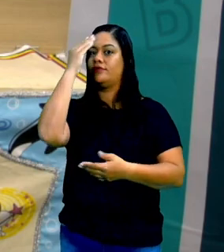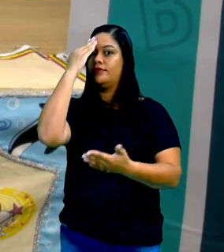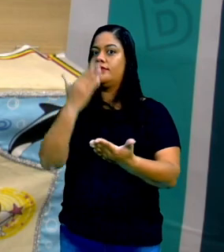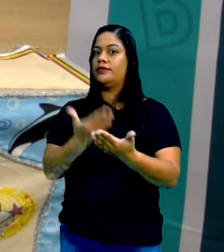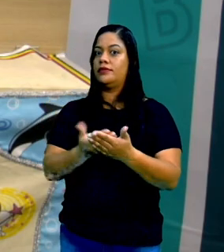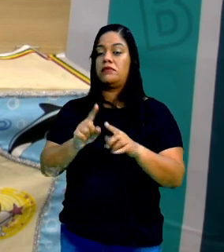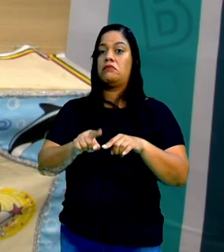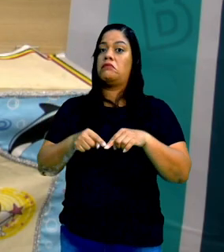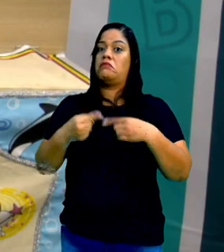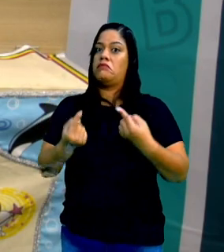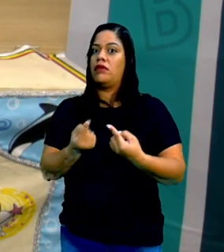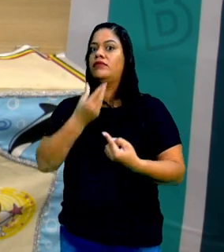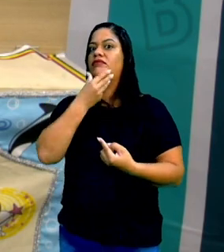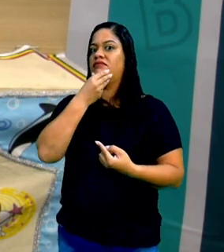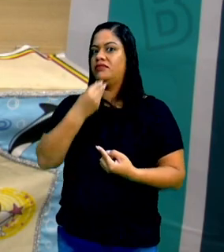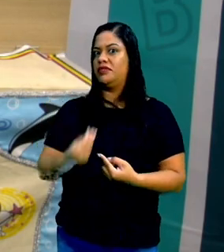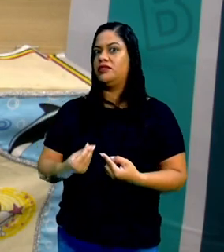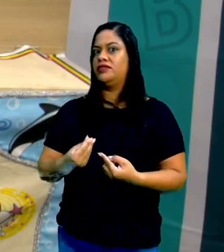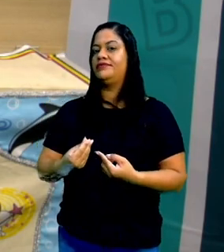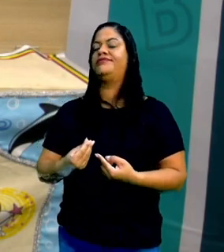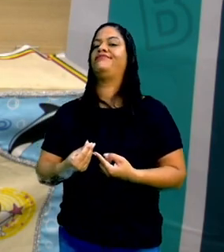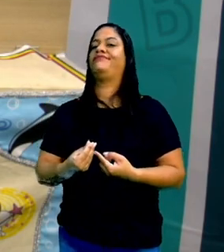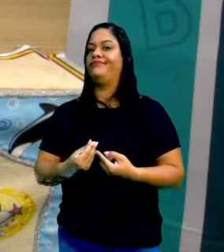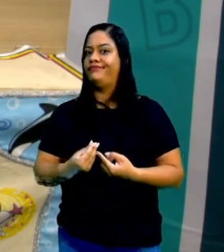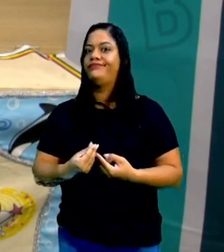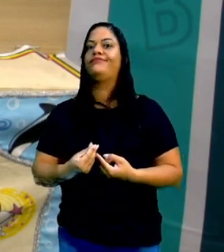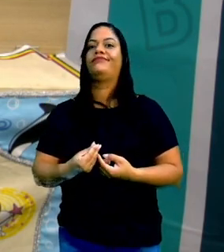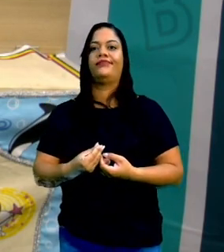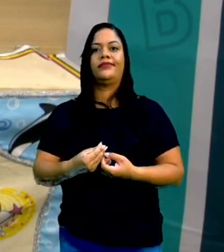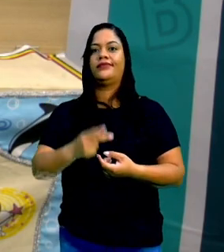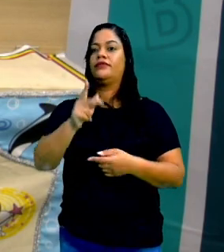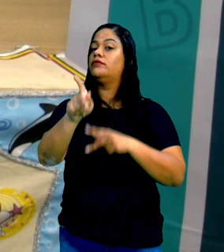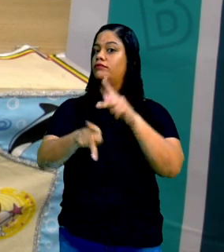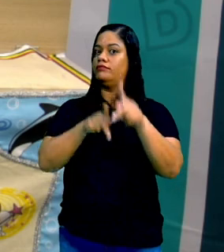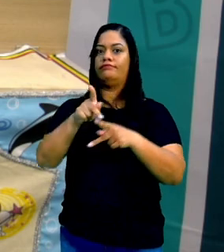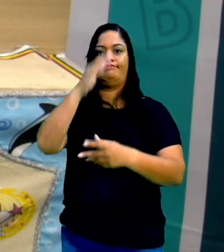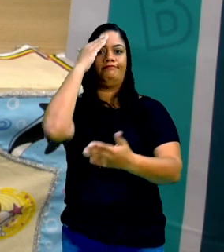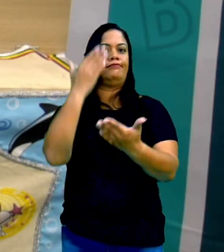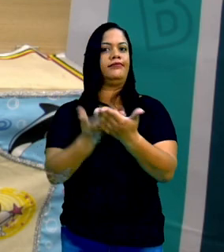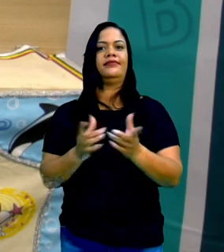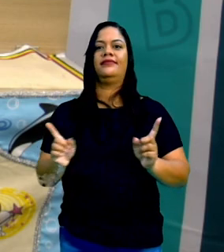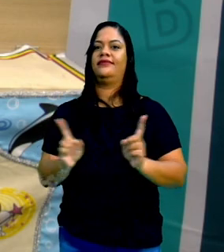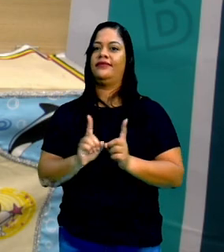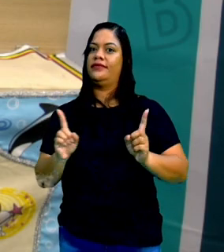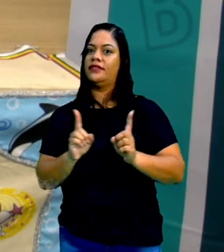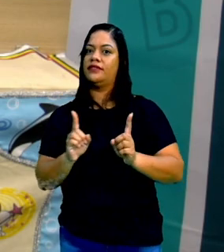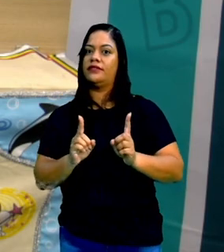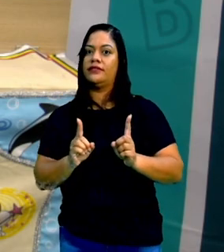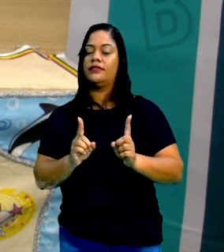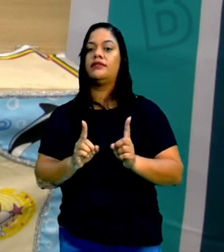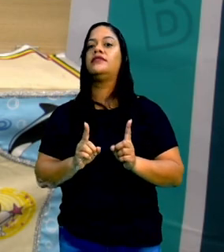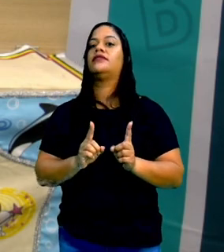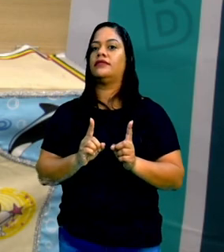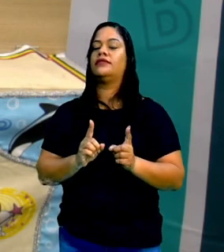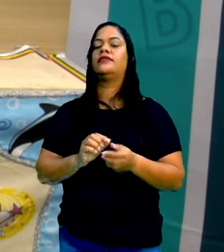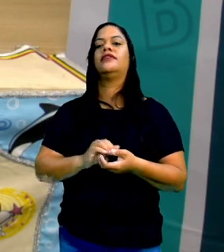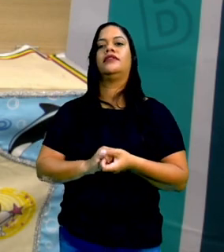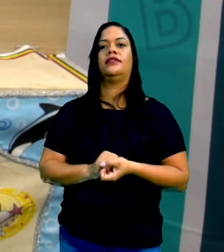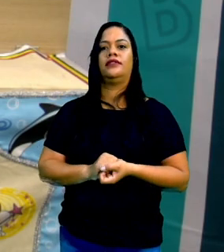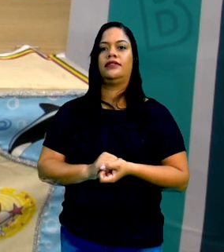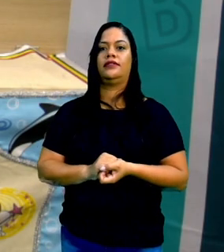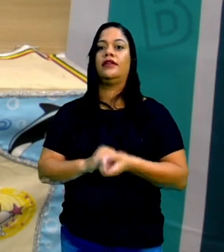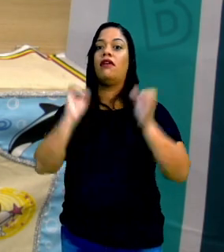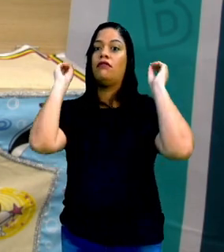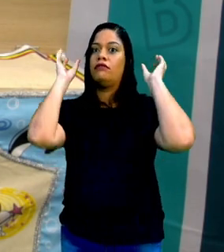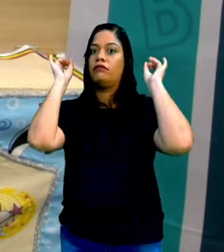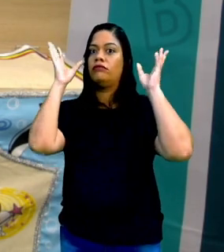acreditou, mas porque... Pedro! Pedro, ó, o povo não acreditou nele não, tá, gente? Então, ó, fica a dica de tia Lê e de